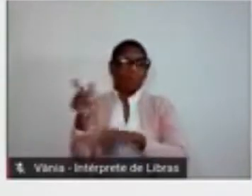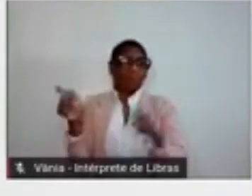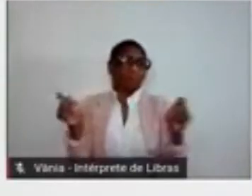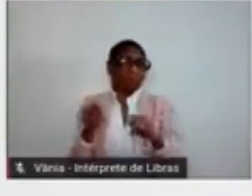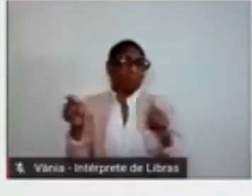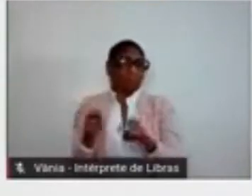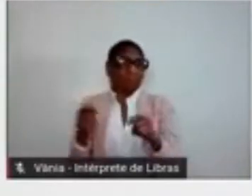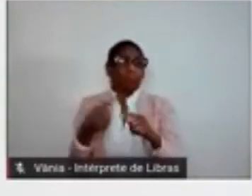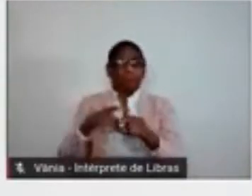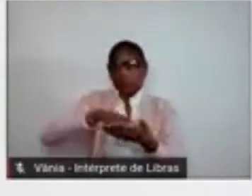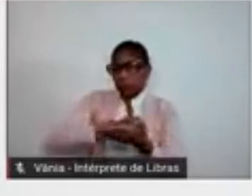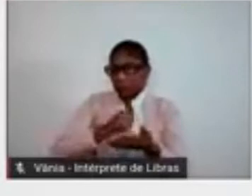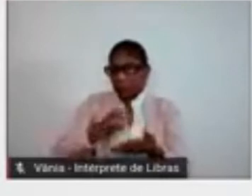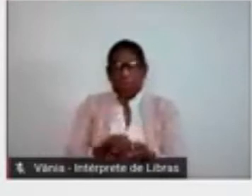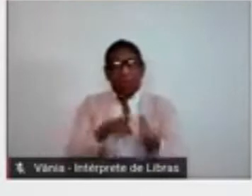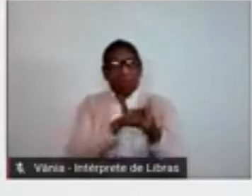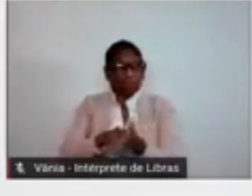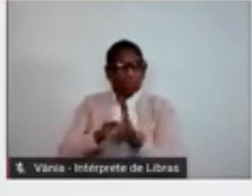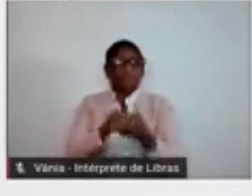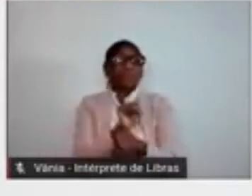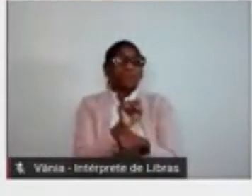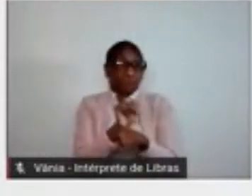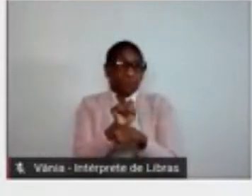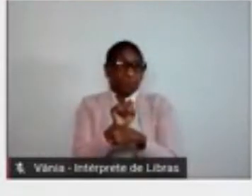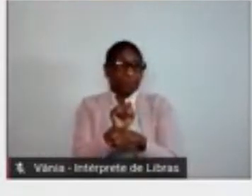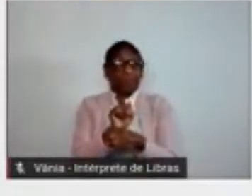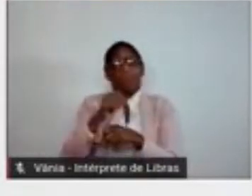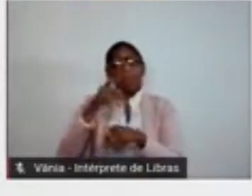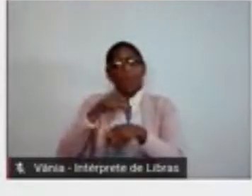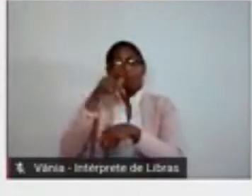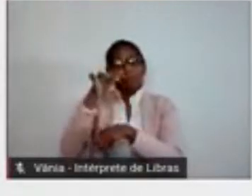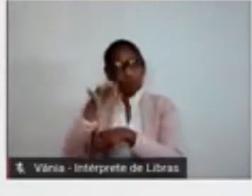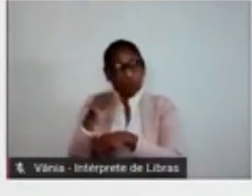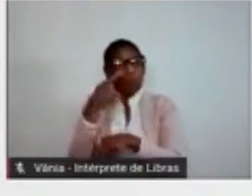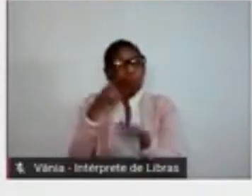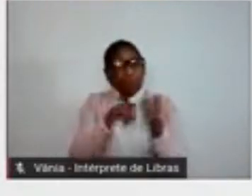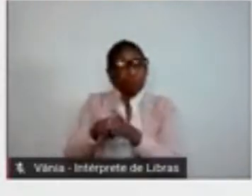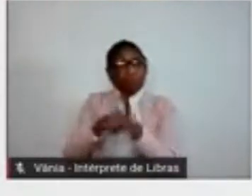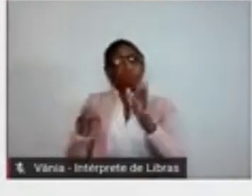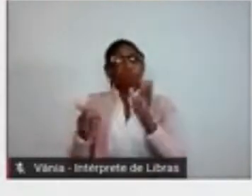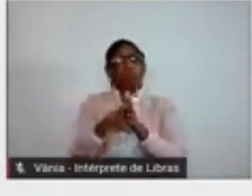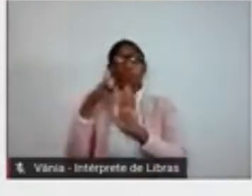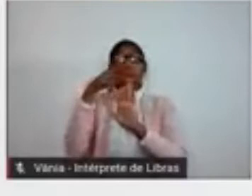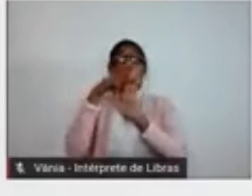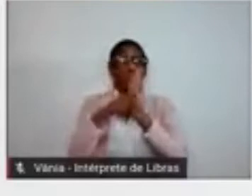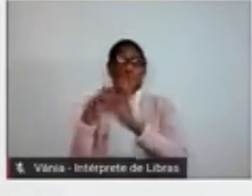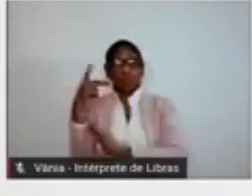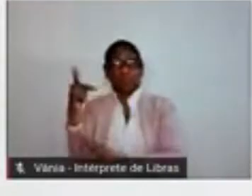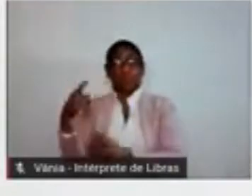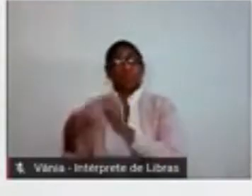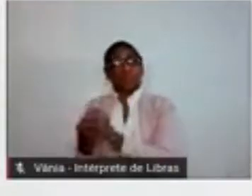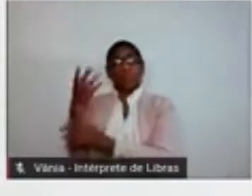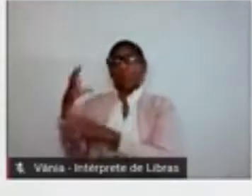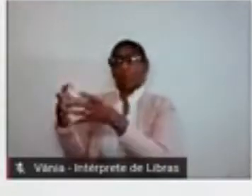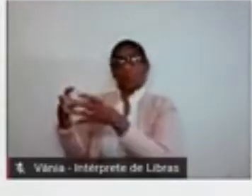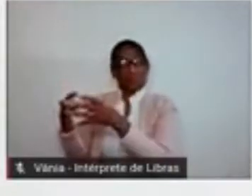cumprimento da documentação, enfim. A região de Passo Fundo está encaminhando também o seu próprio protocolo para